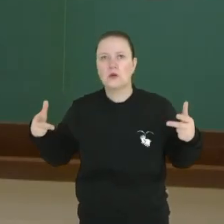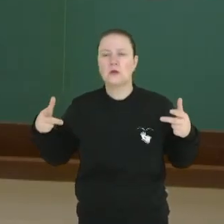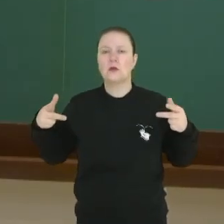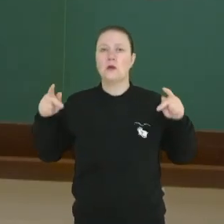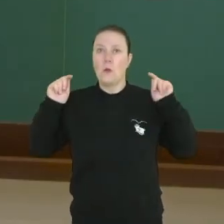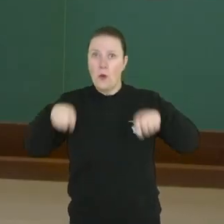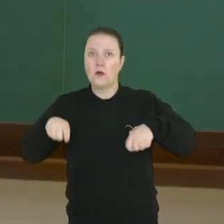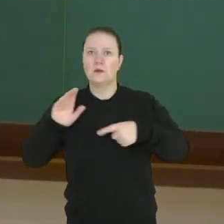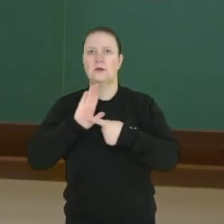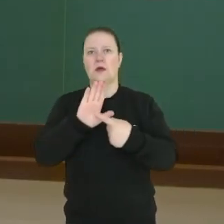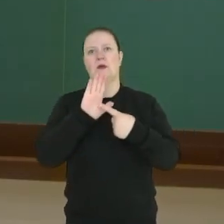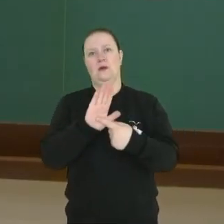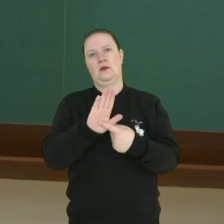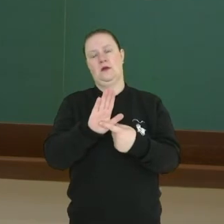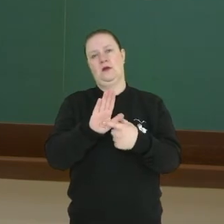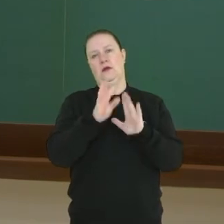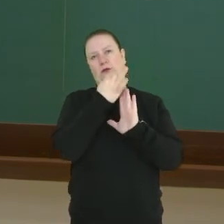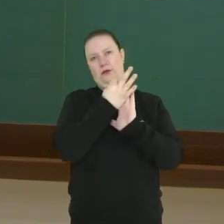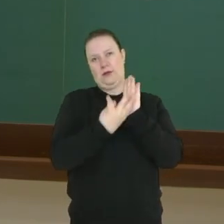ali. Perfeito?